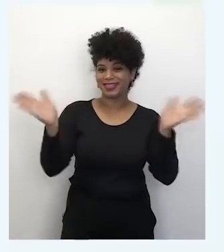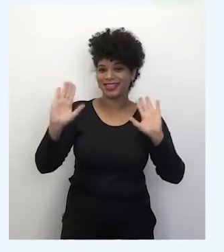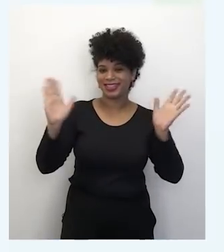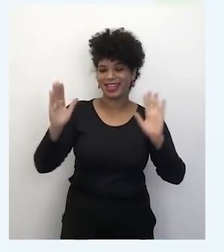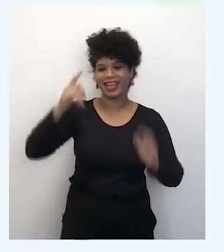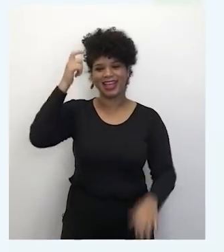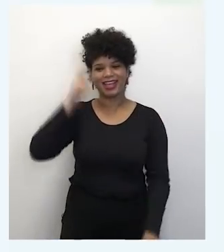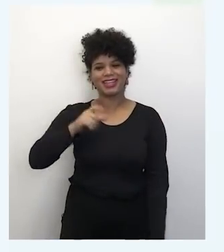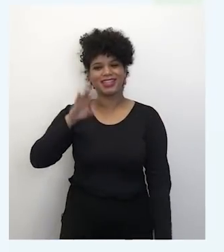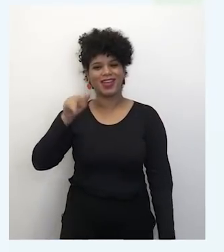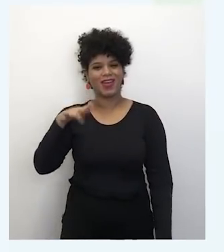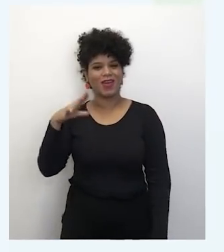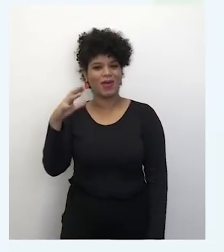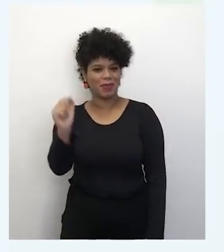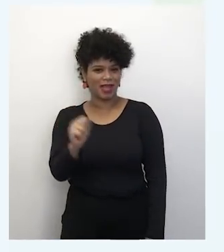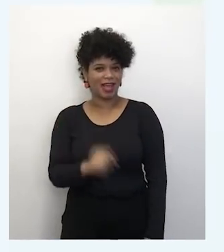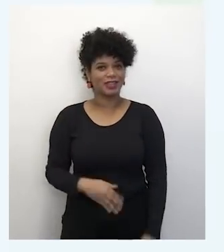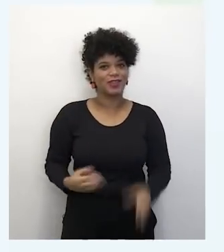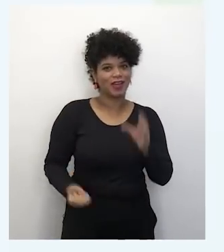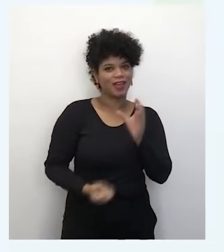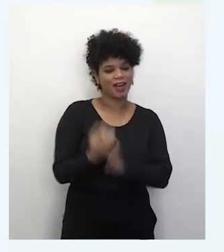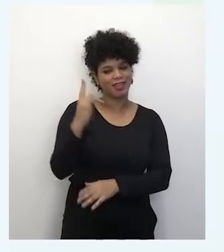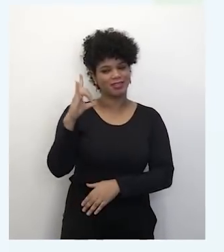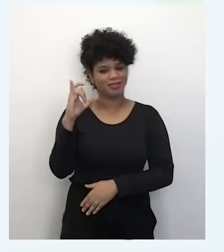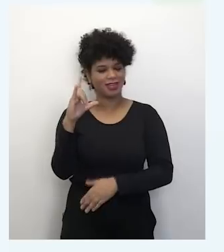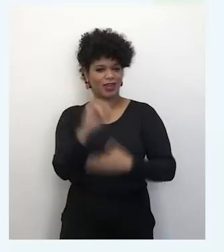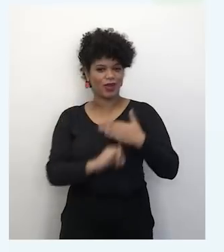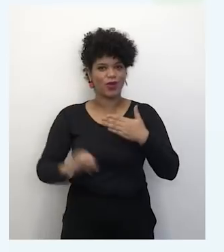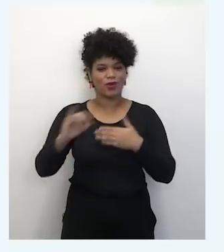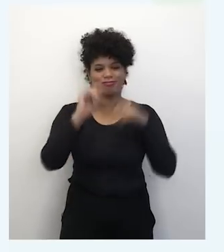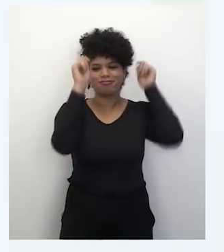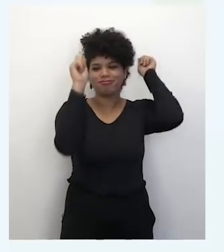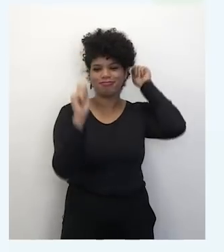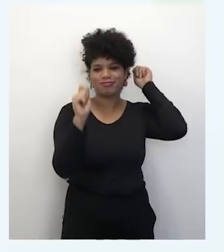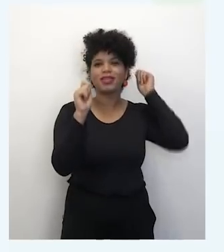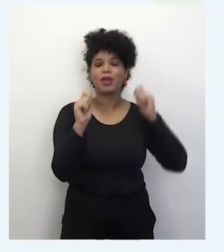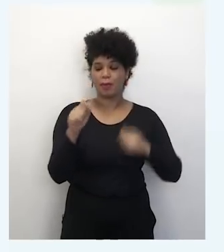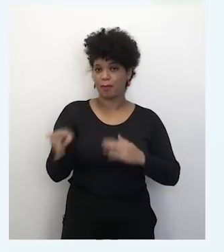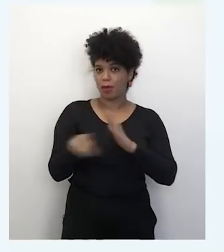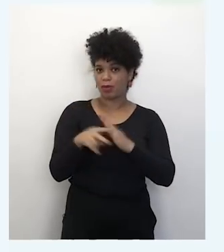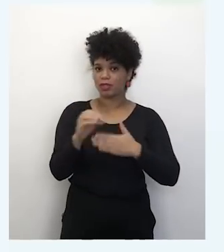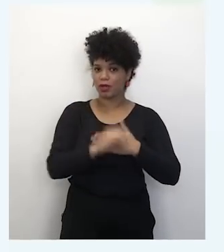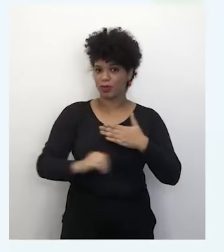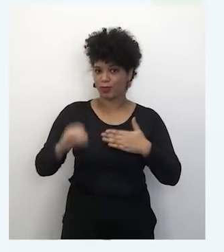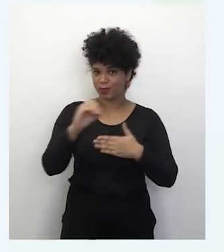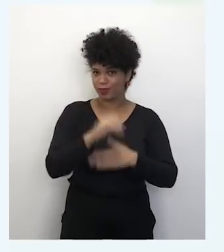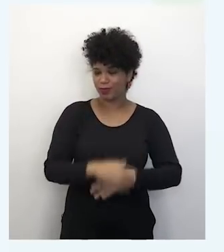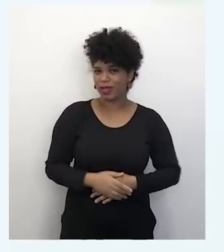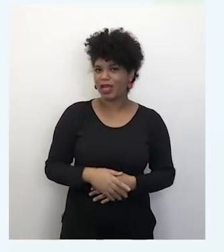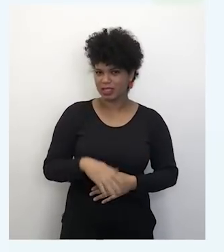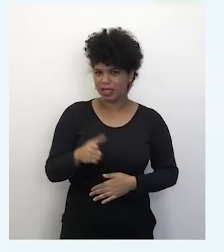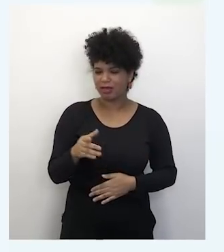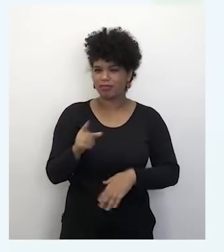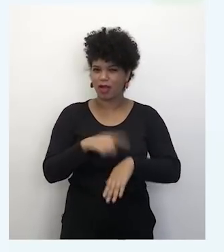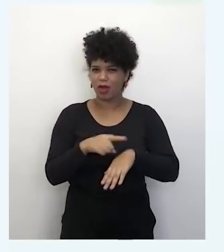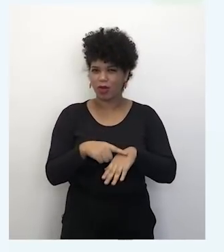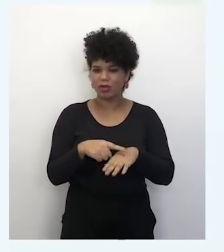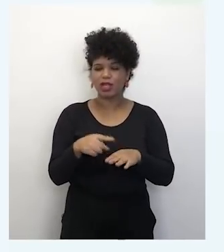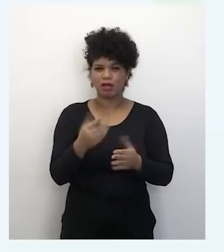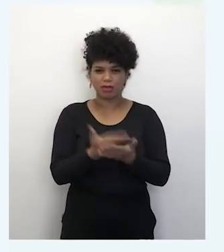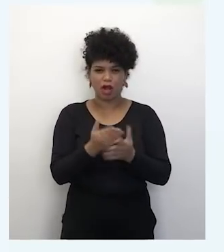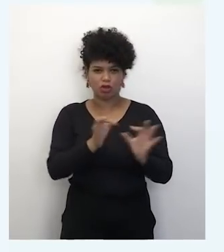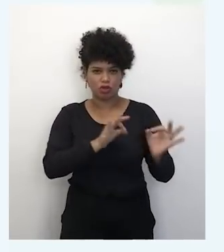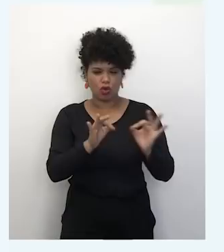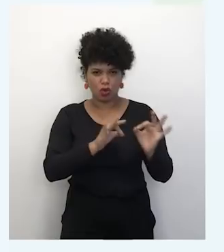conhece, eu sou a Bianca Menezes, criadora do Estudos MSP e embaixadora do Centro de Mídias. Se durante a aula de projeto de vida você ainda ficou